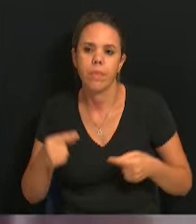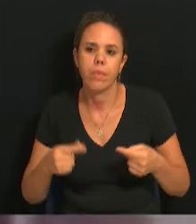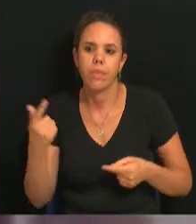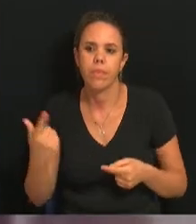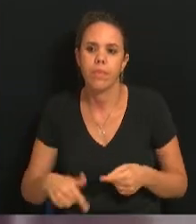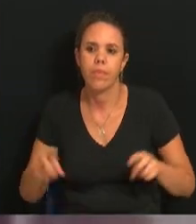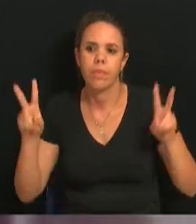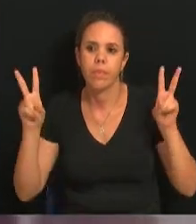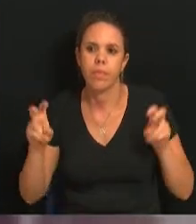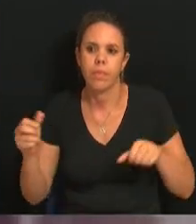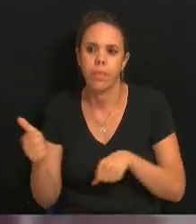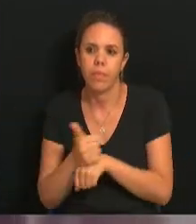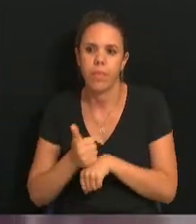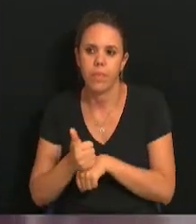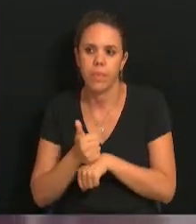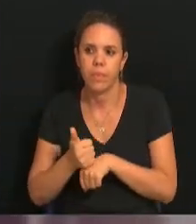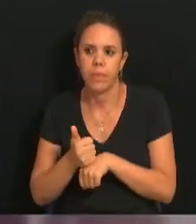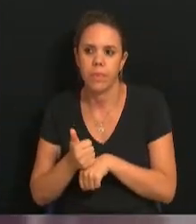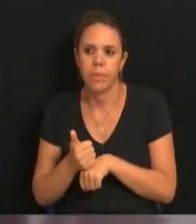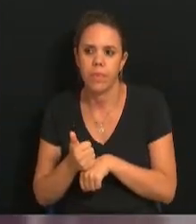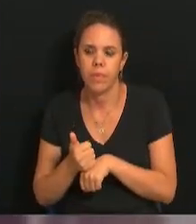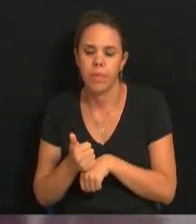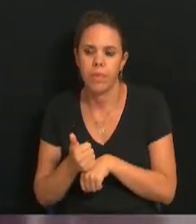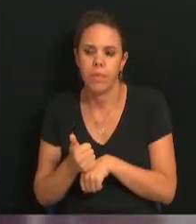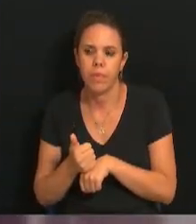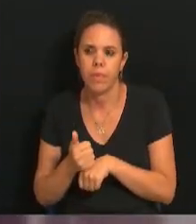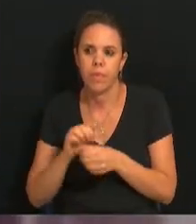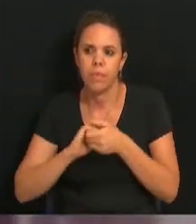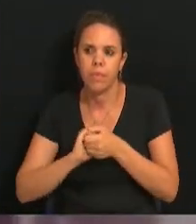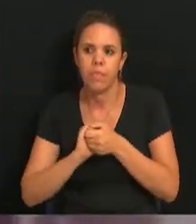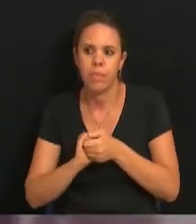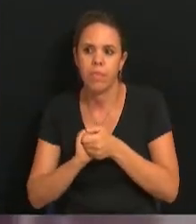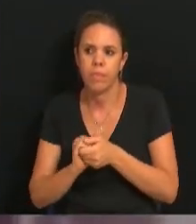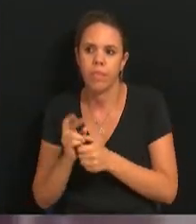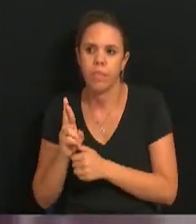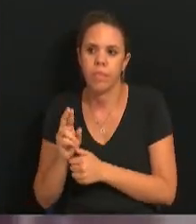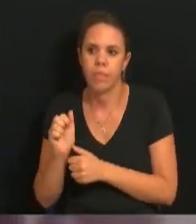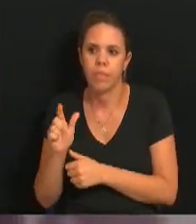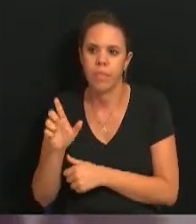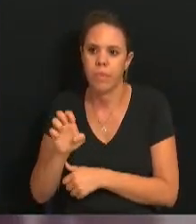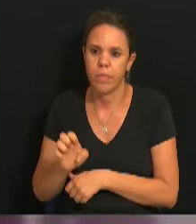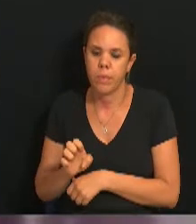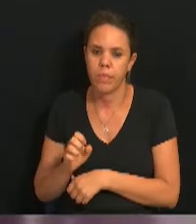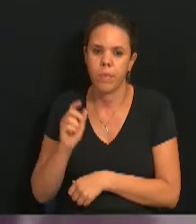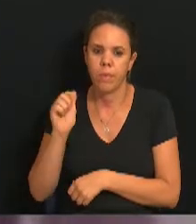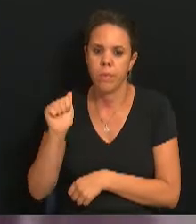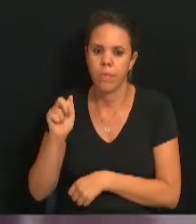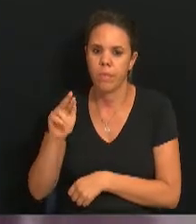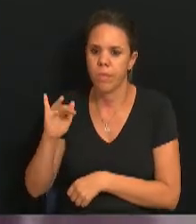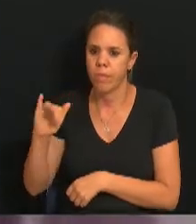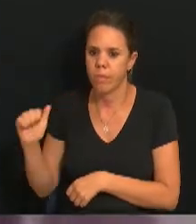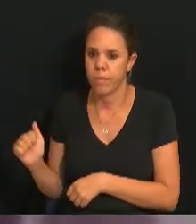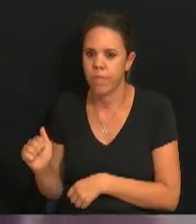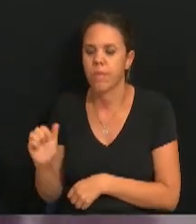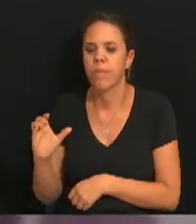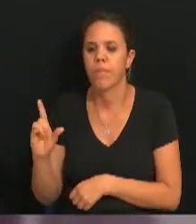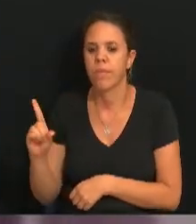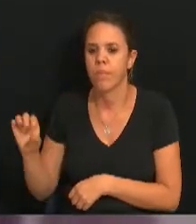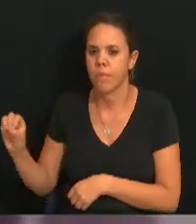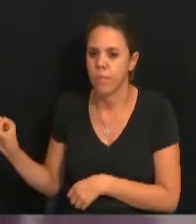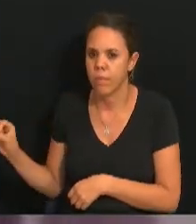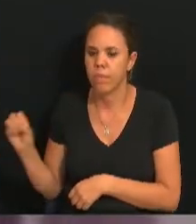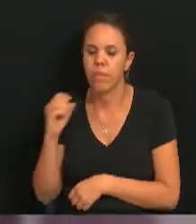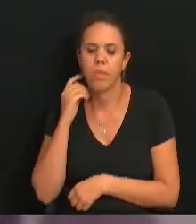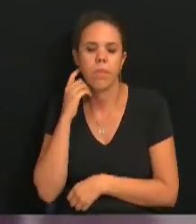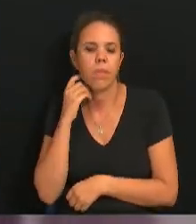nosso cargo. Quero cumprimentar o doutor Alexandre, a Andréia e o Cláudio,